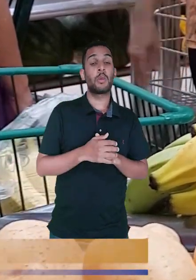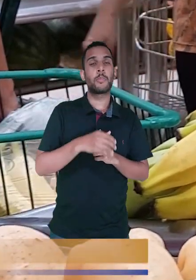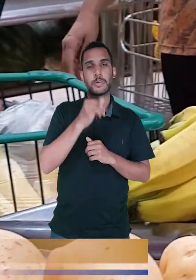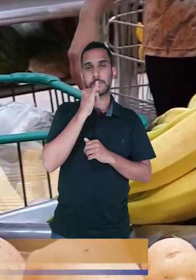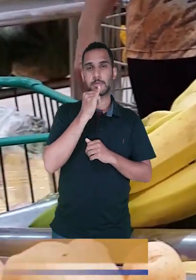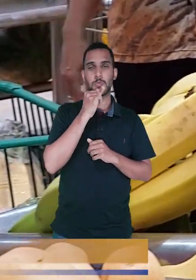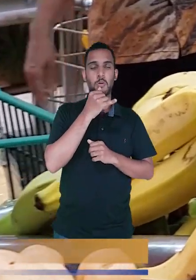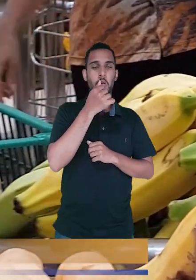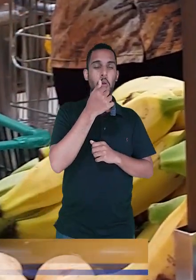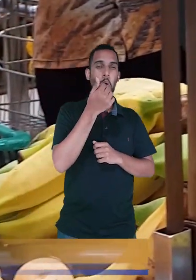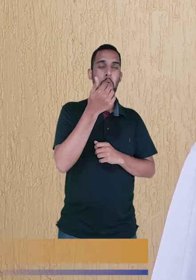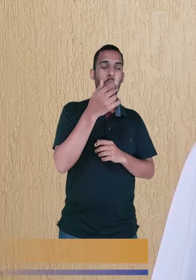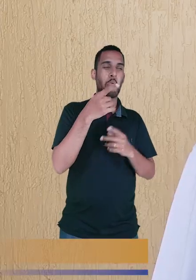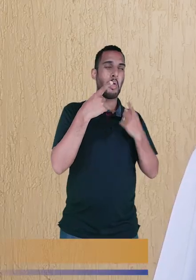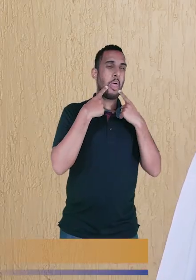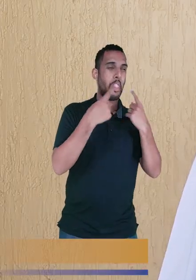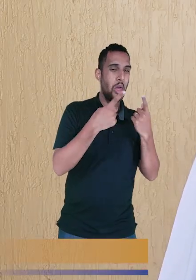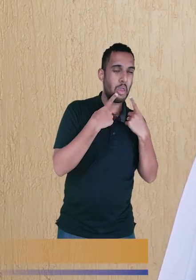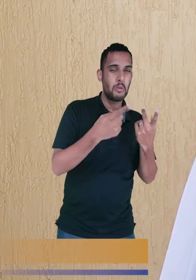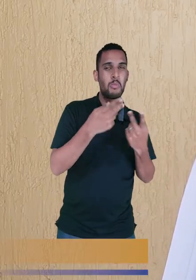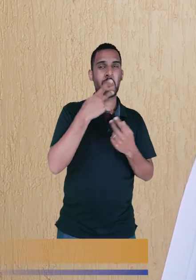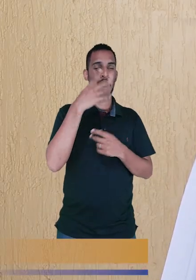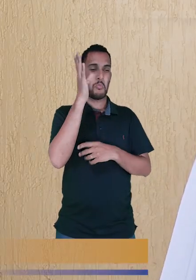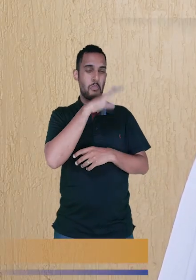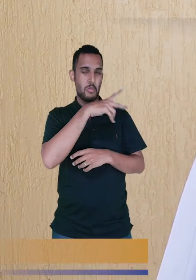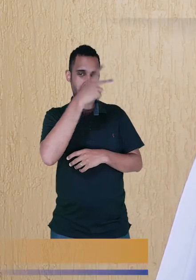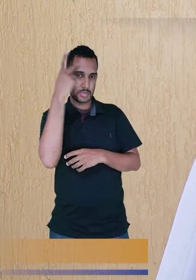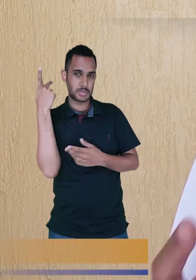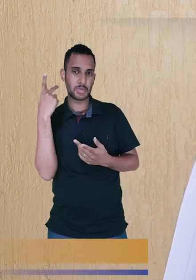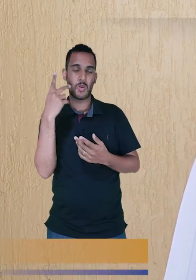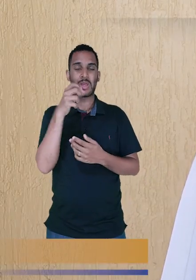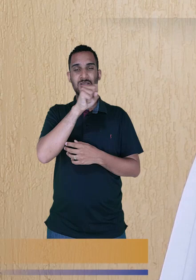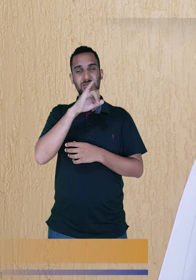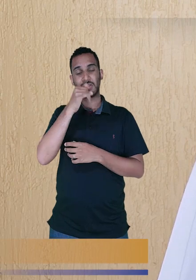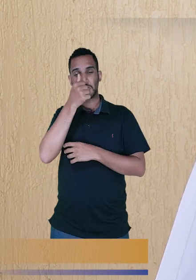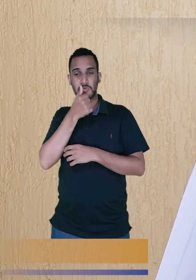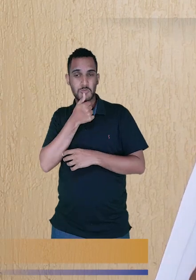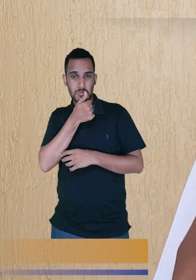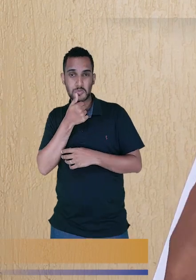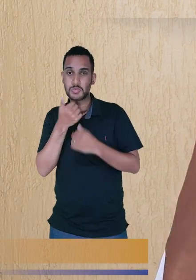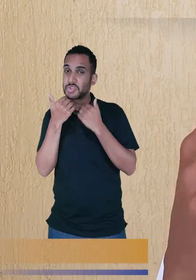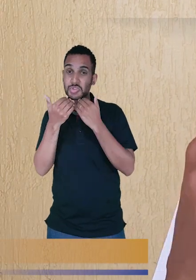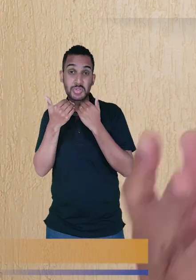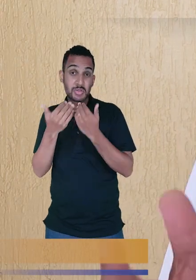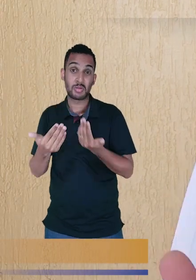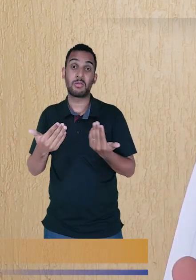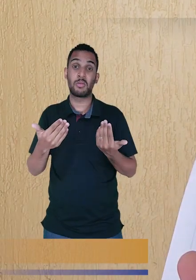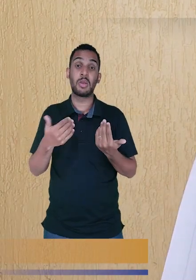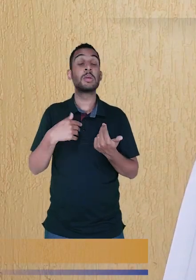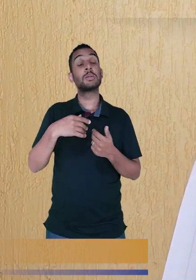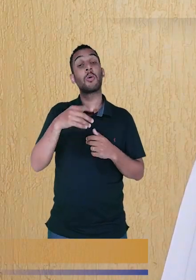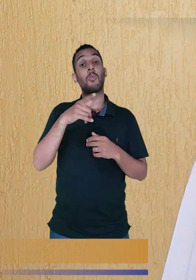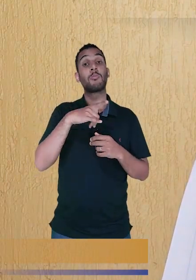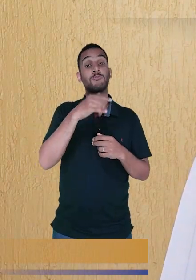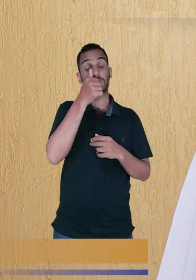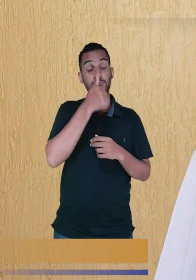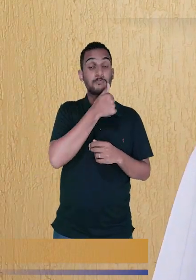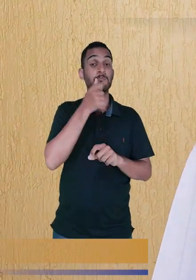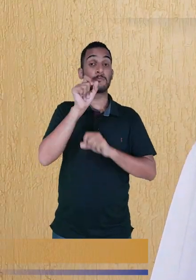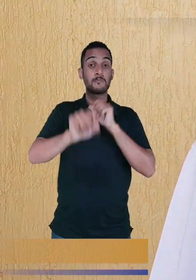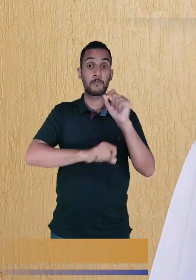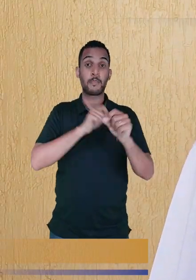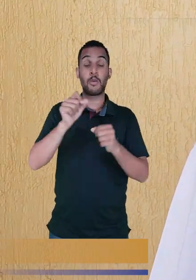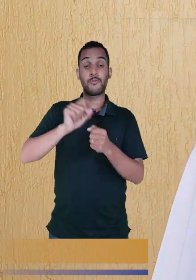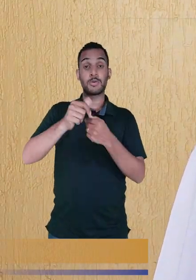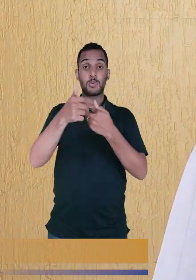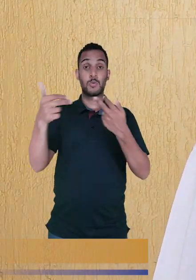o coração. Não adianta nada eu estar em jejum, falando mal do irmão, desejando coisa ruim para o irmão. Então, em jejum, eu mortifico